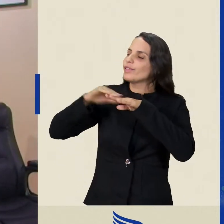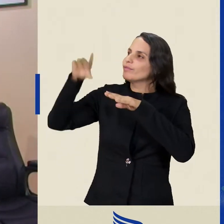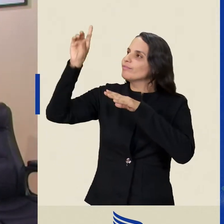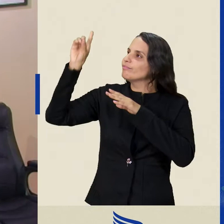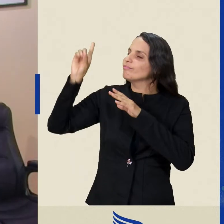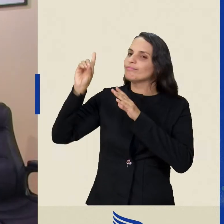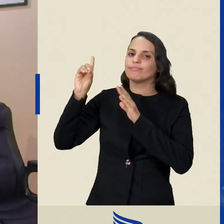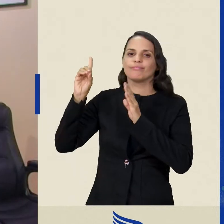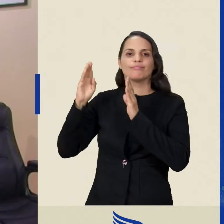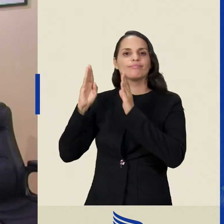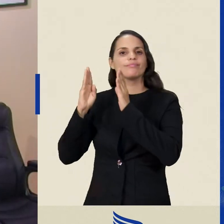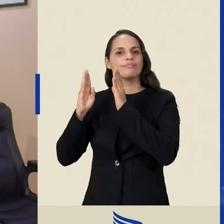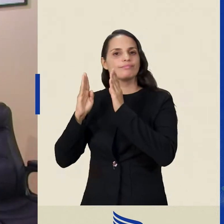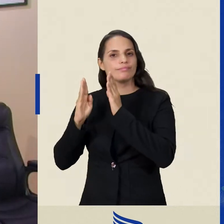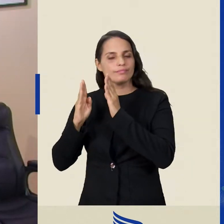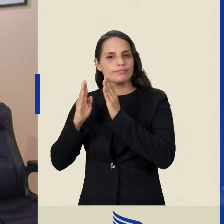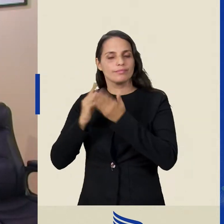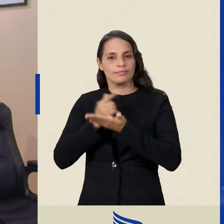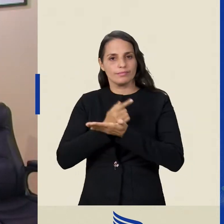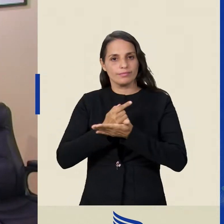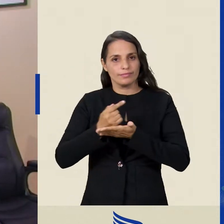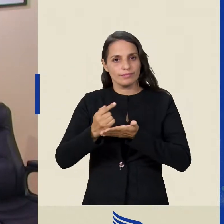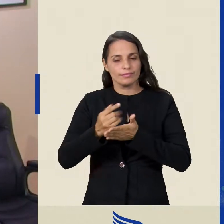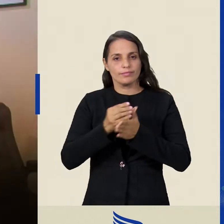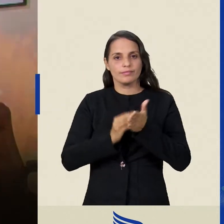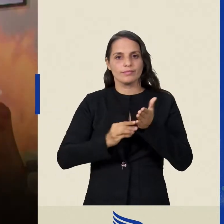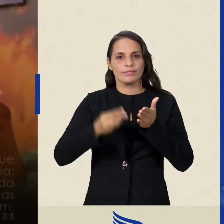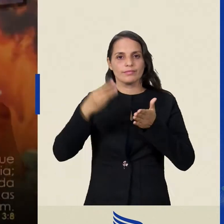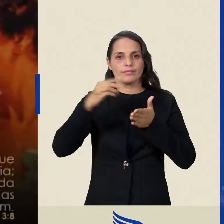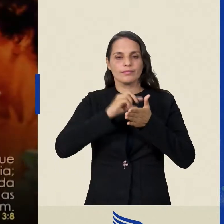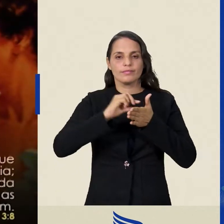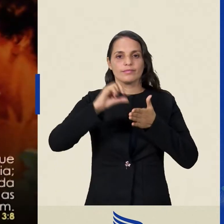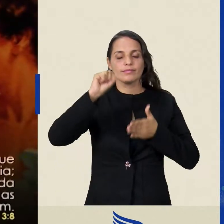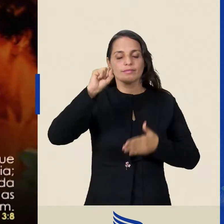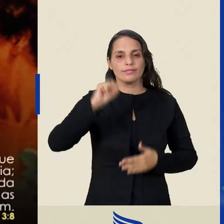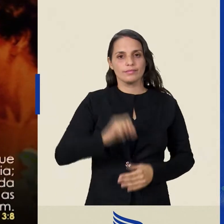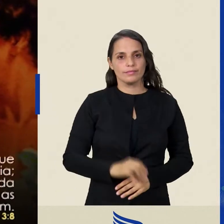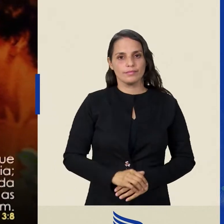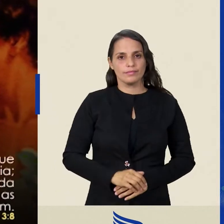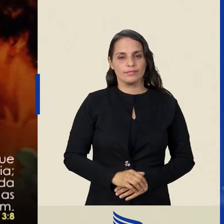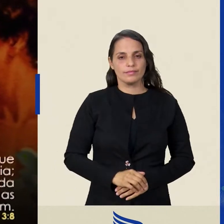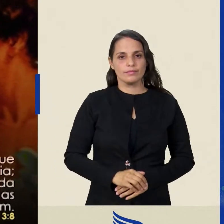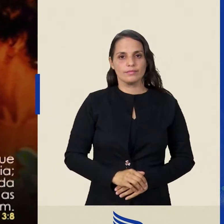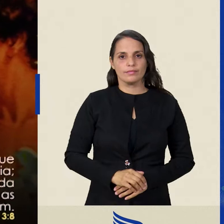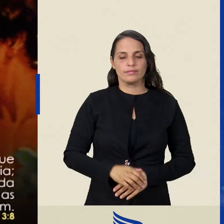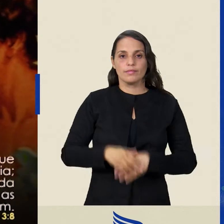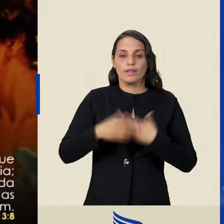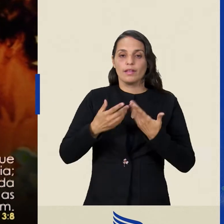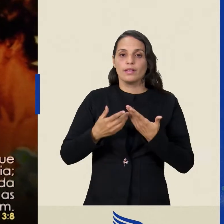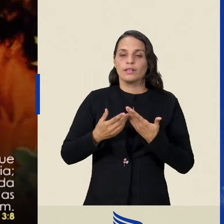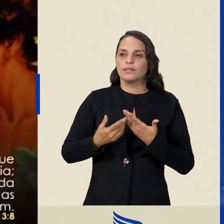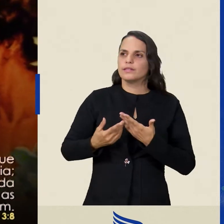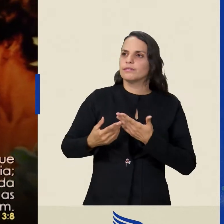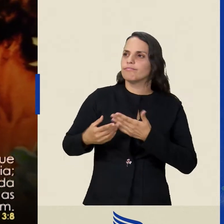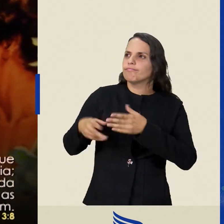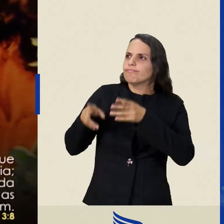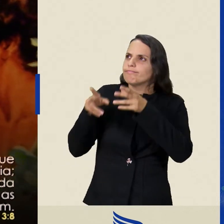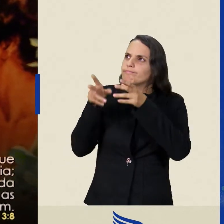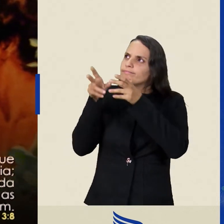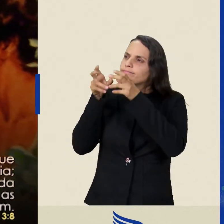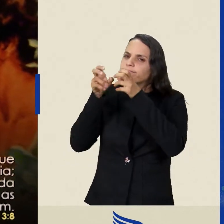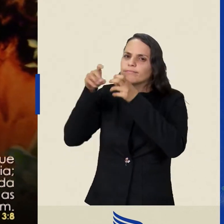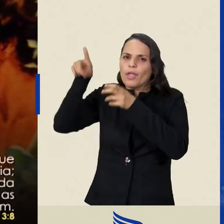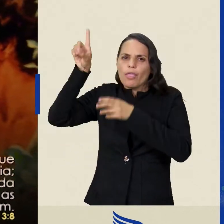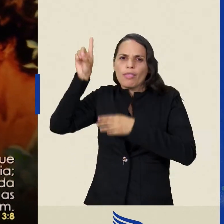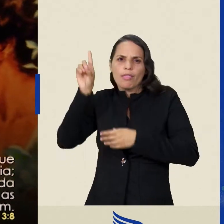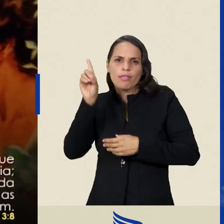como está declarado em Gênesis capítulo 3, versículo 8. E ouviram a voz do Senhor Deus, que passeava no